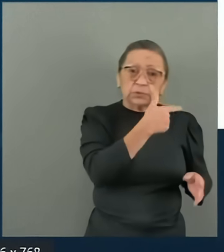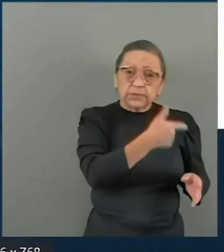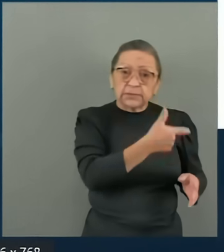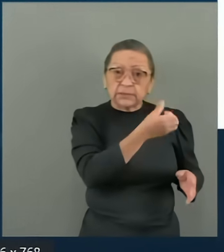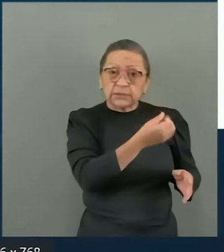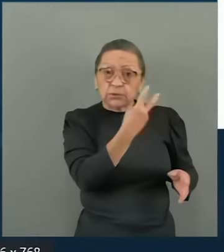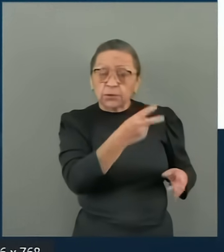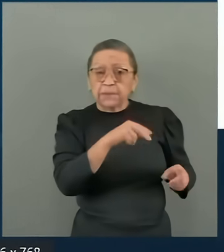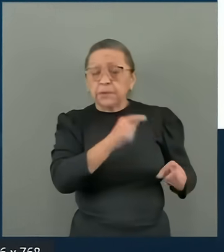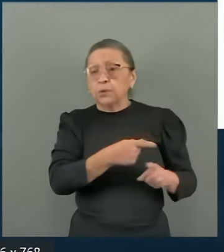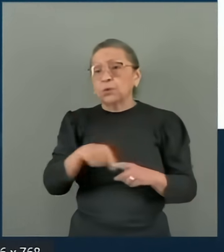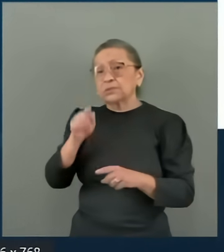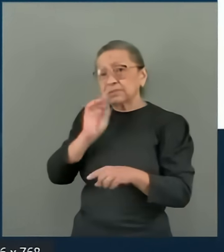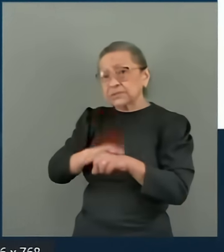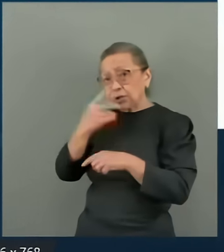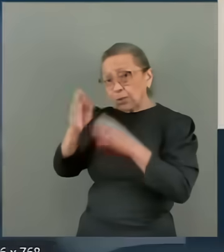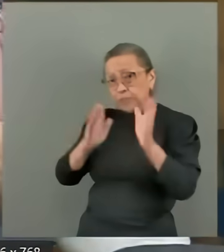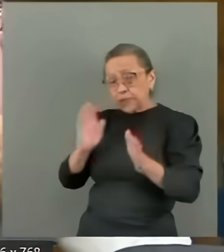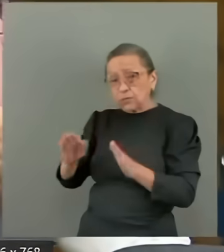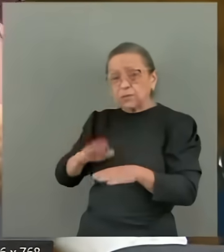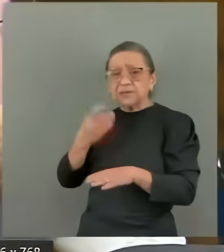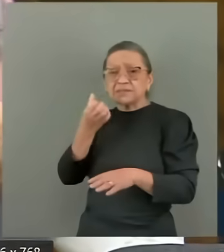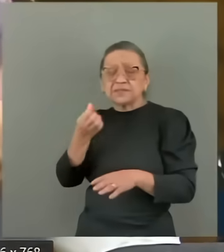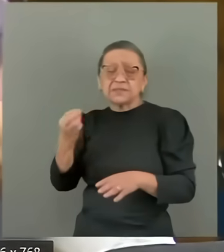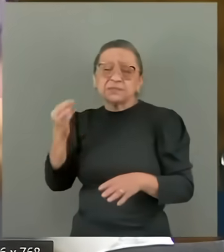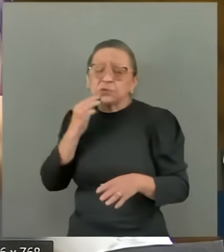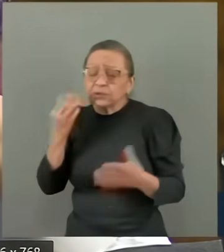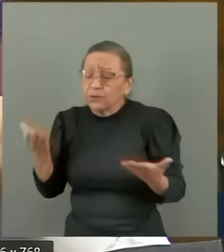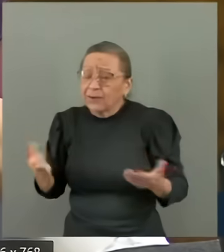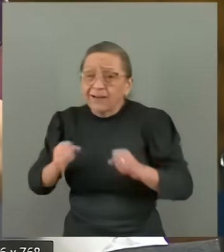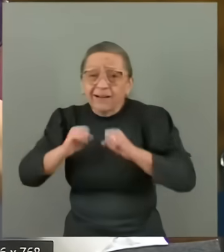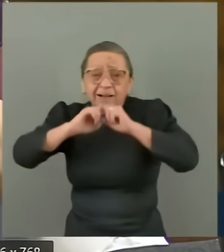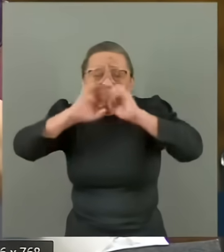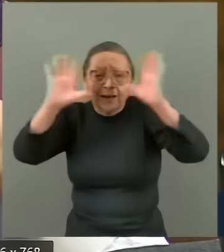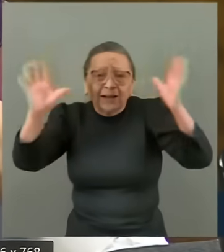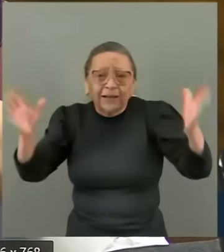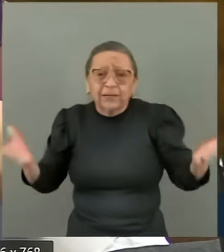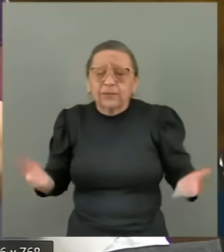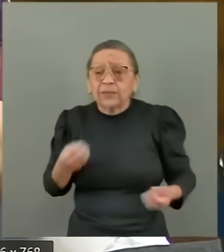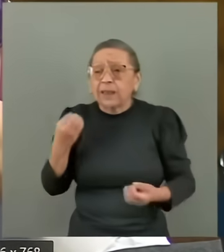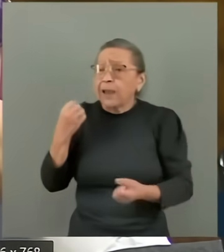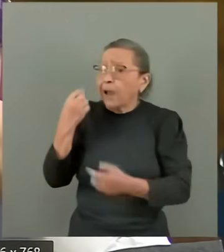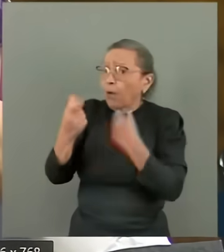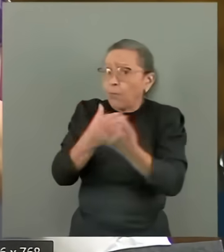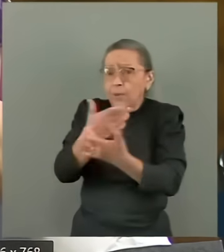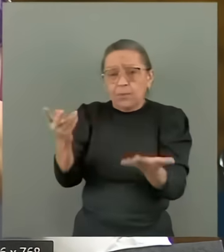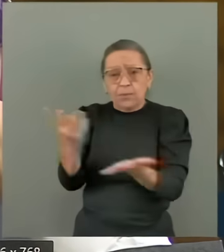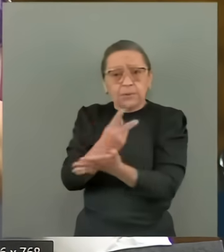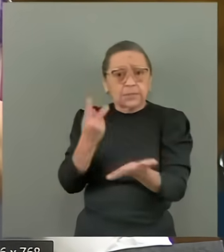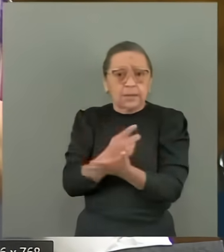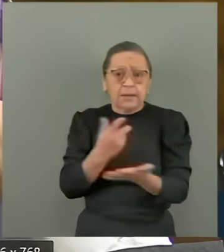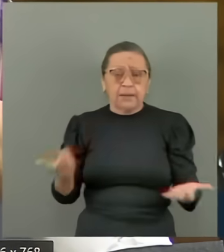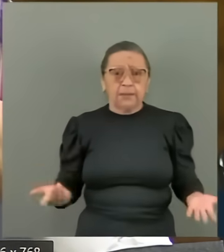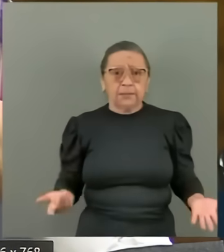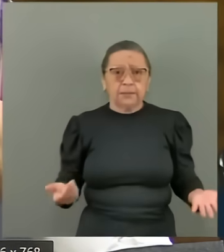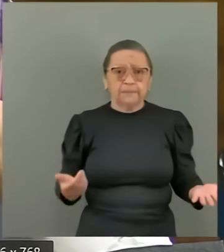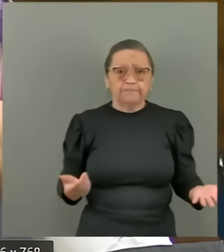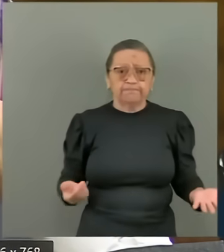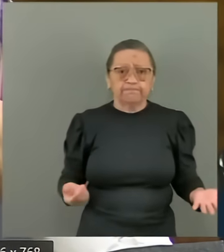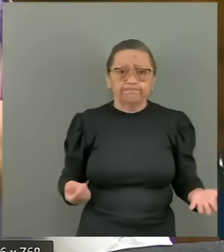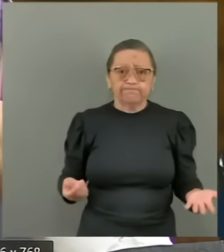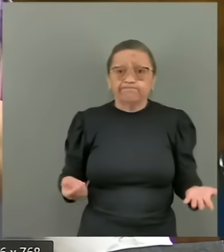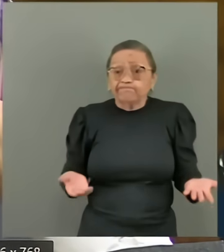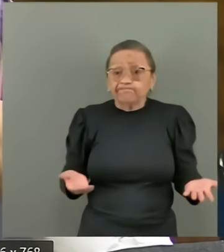Excelência esteve lá foi mais de 6 milhões. Então são sinais muito claros de que alguma coisa estava errada, que alguma coisa não estava